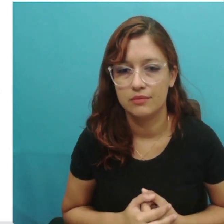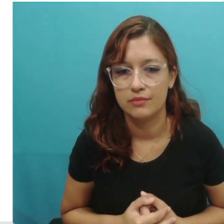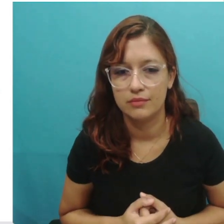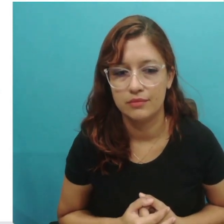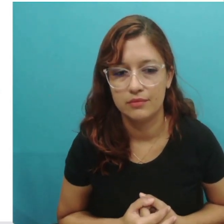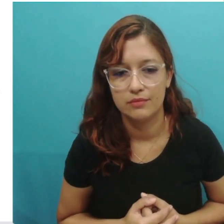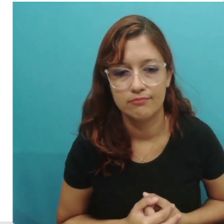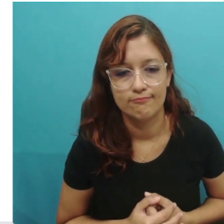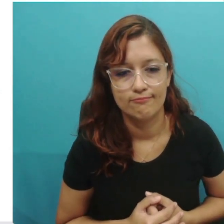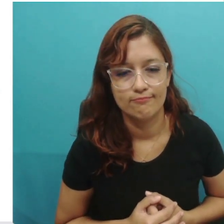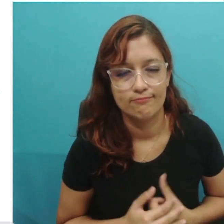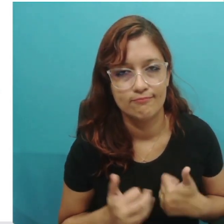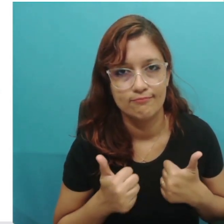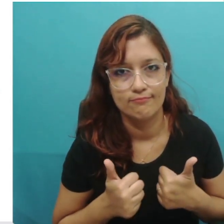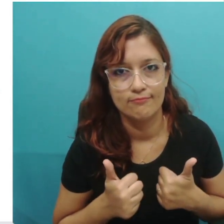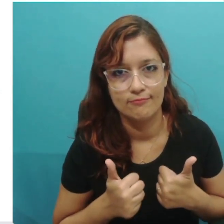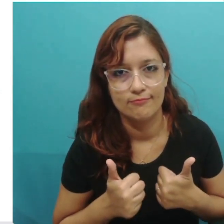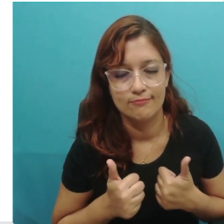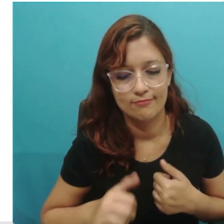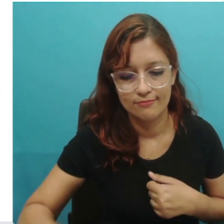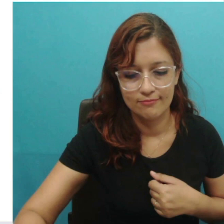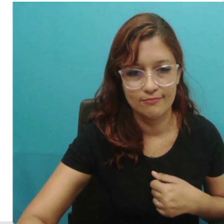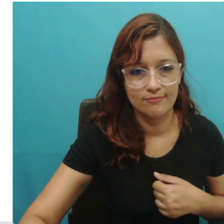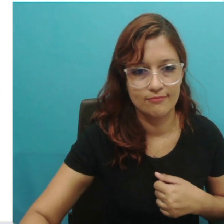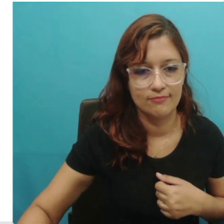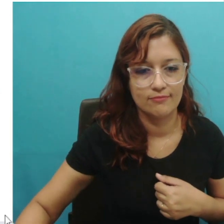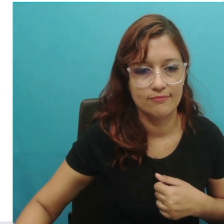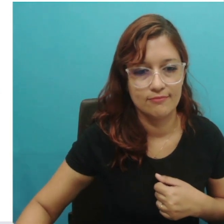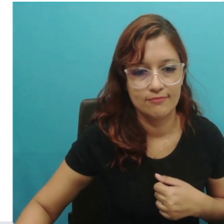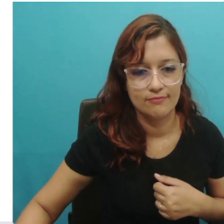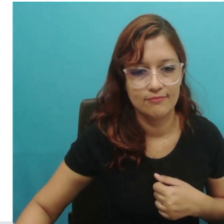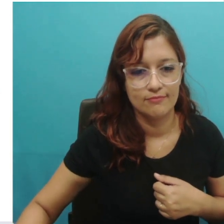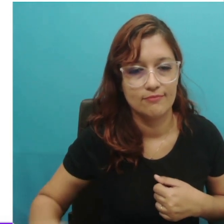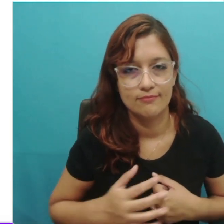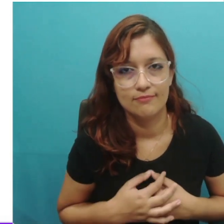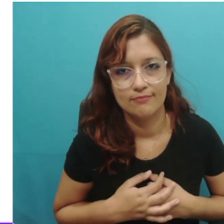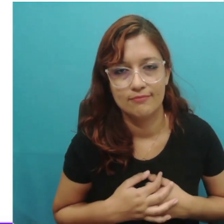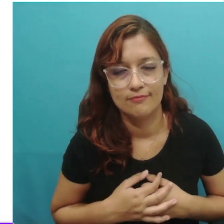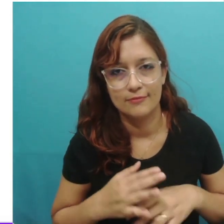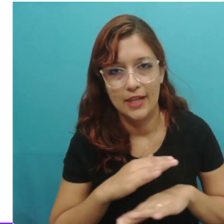E que não está fazendo nenhuma pergunta. Certo?